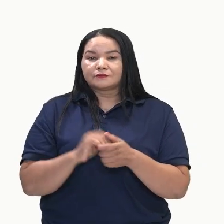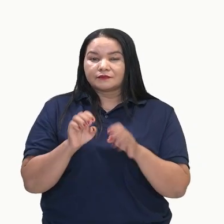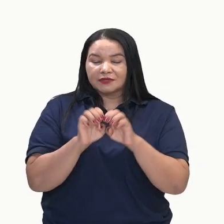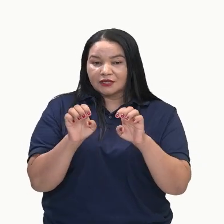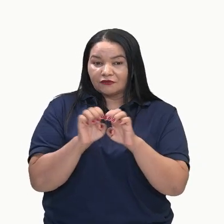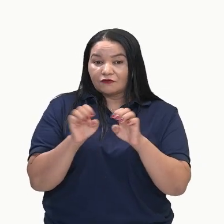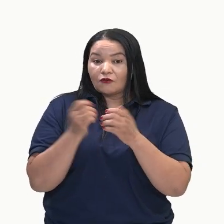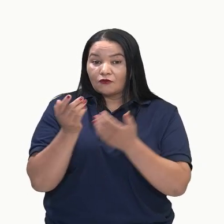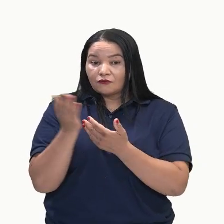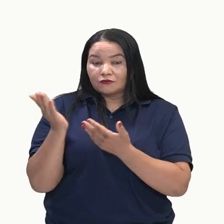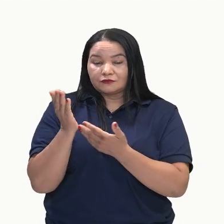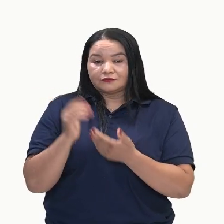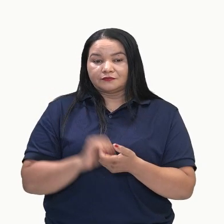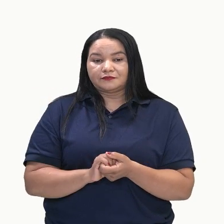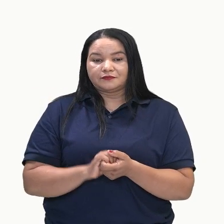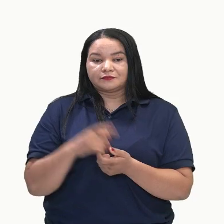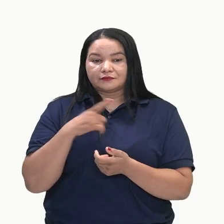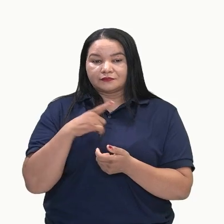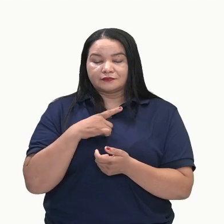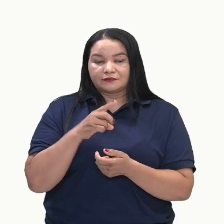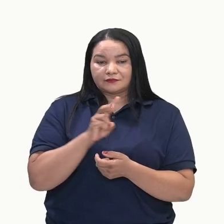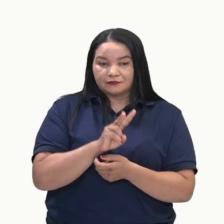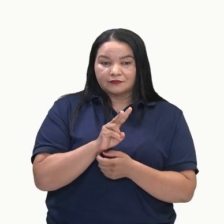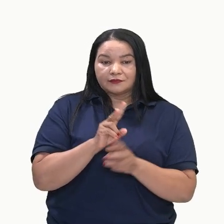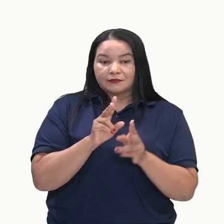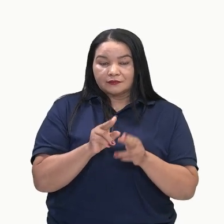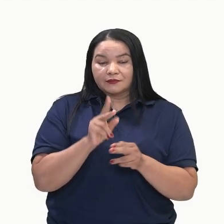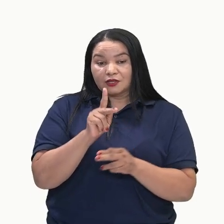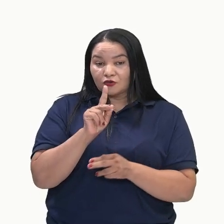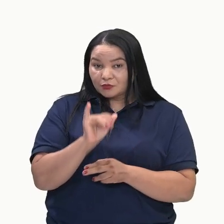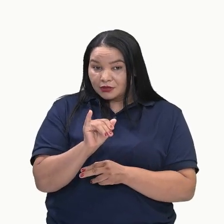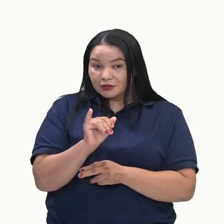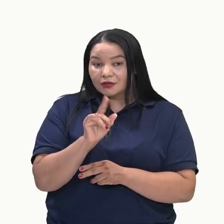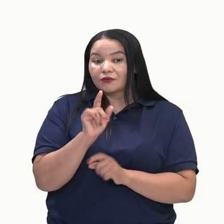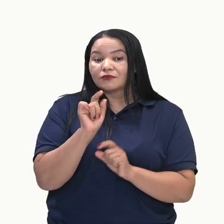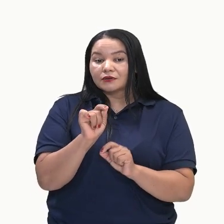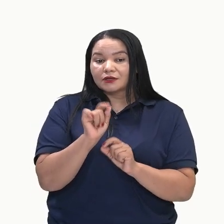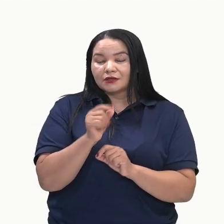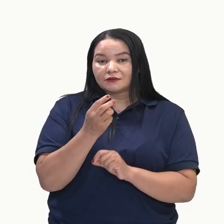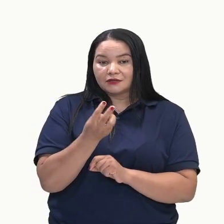nós teremos. O volume é igual ao valor do π, que aqui nós adotamos por